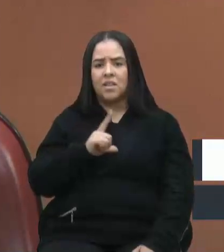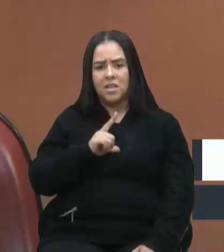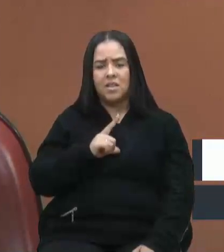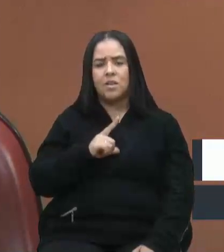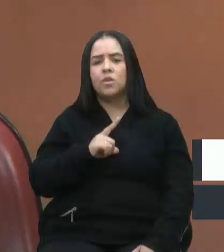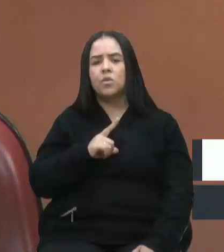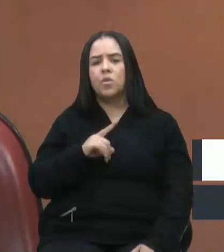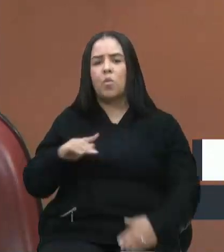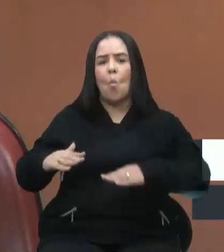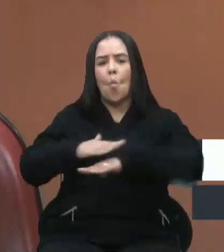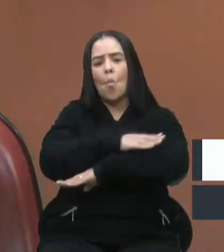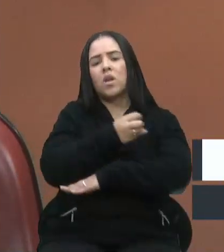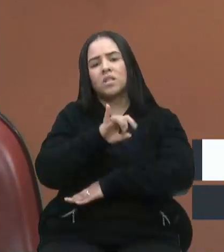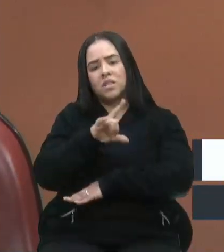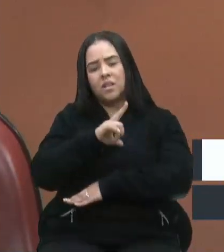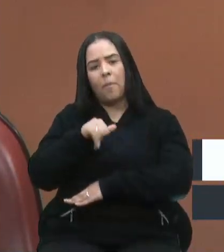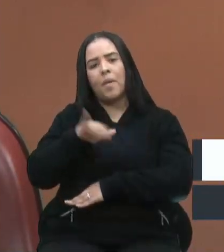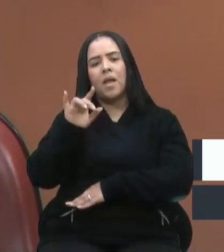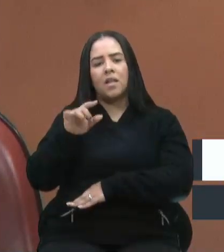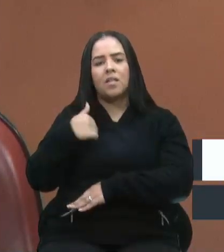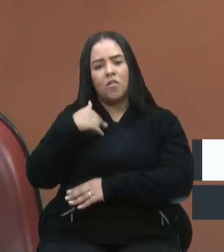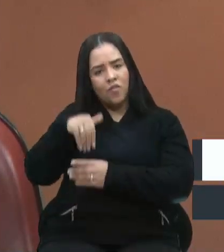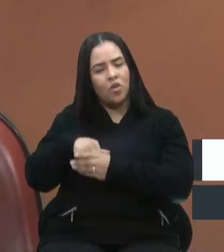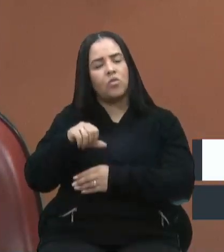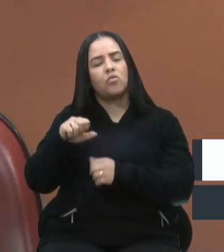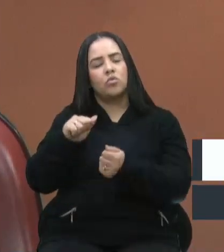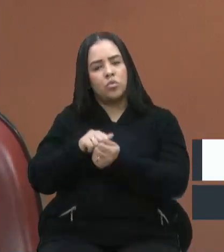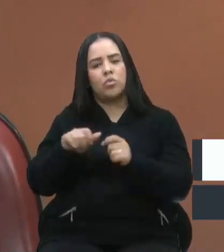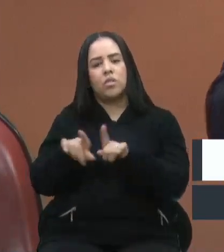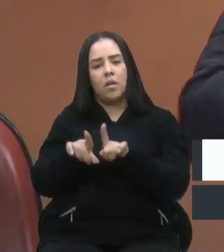tiver outra, gente que vote outra. Enfim, estamos